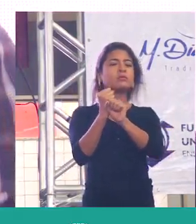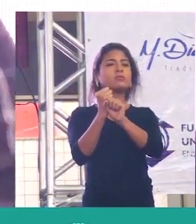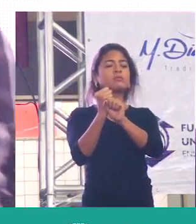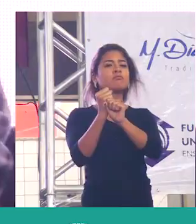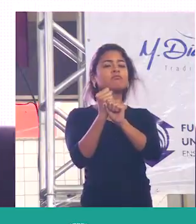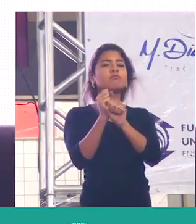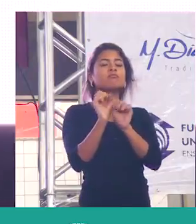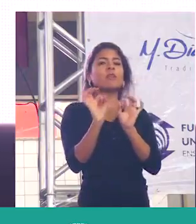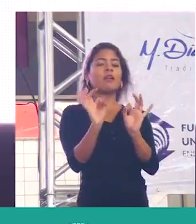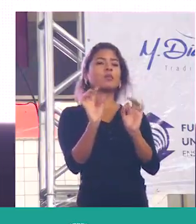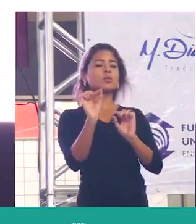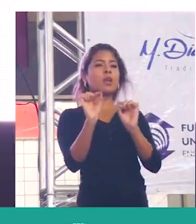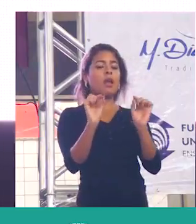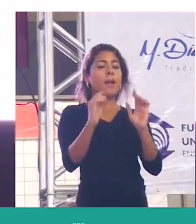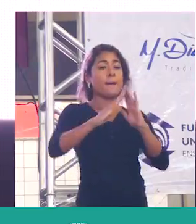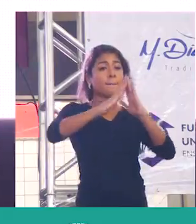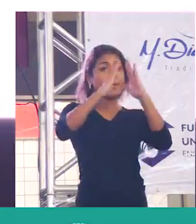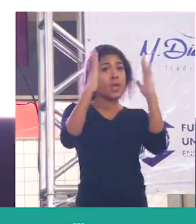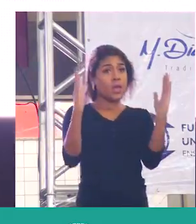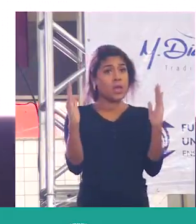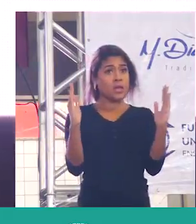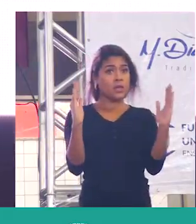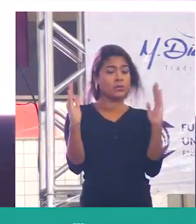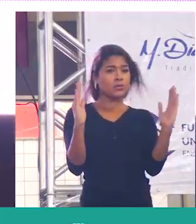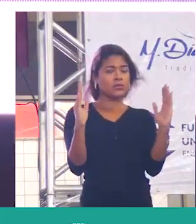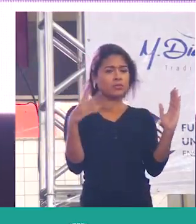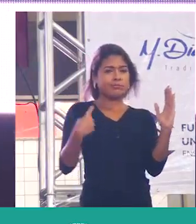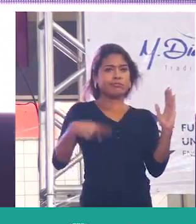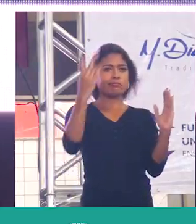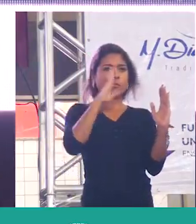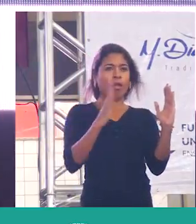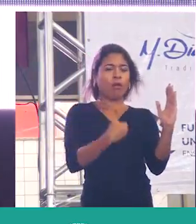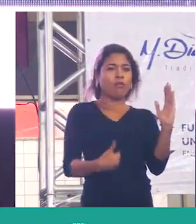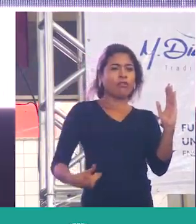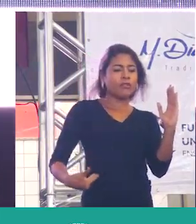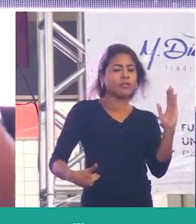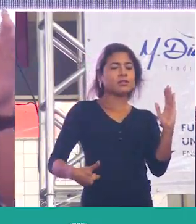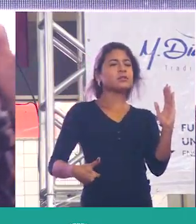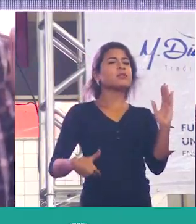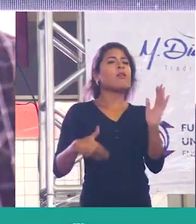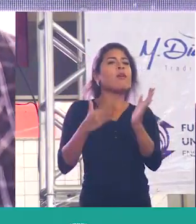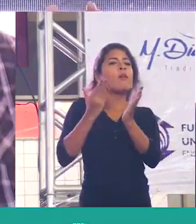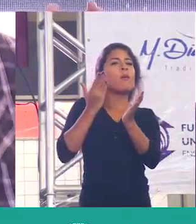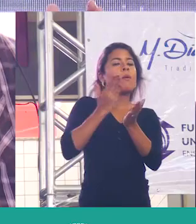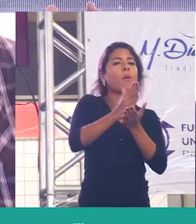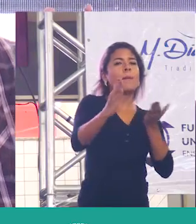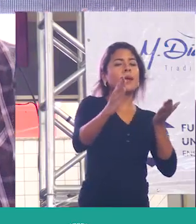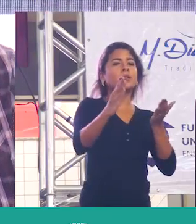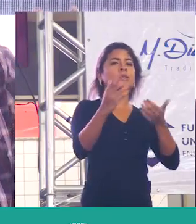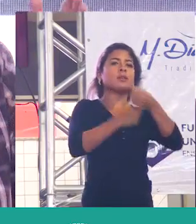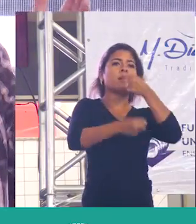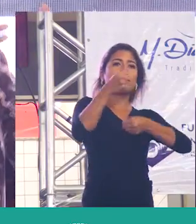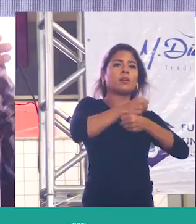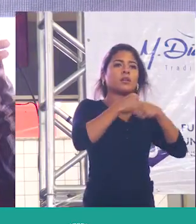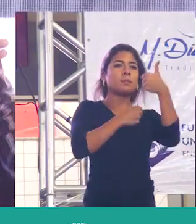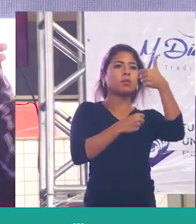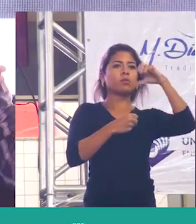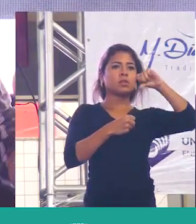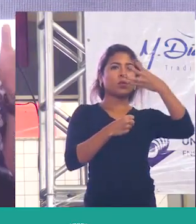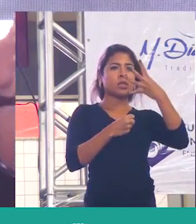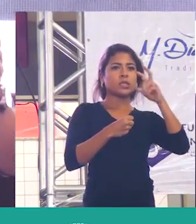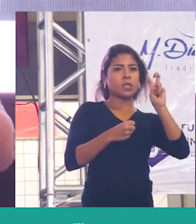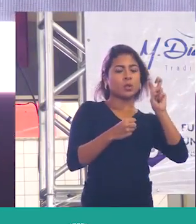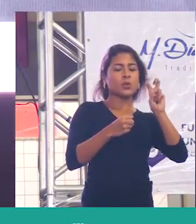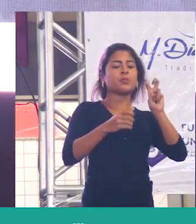um período da nossa República Brasileira que começa por volta de